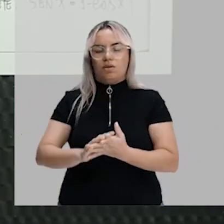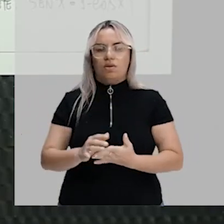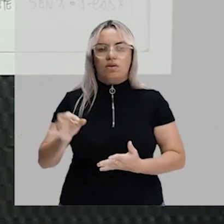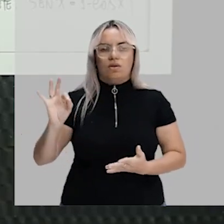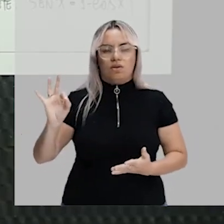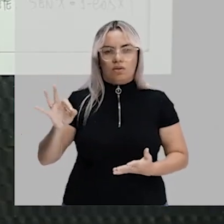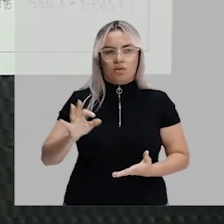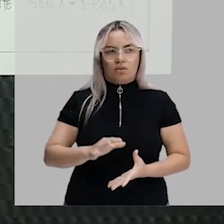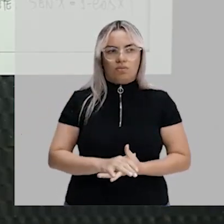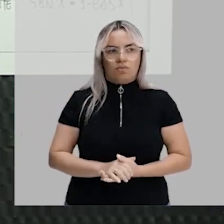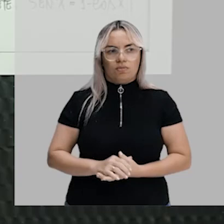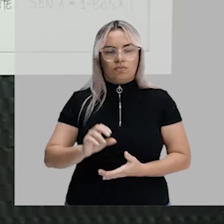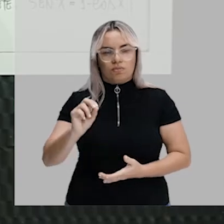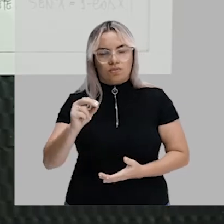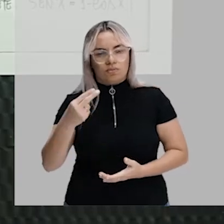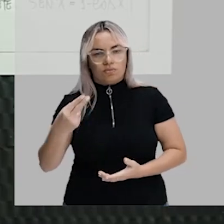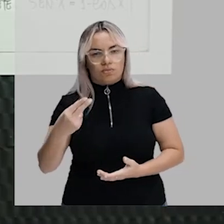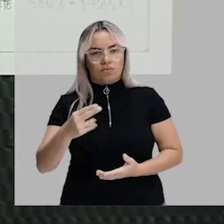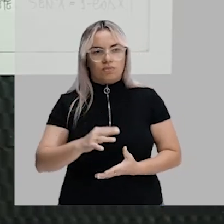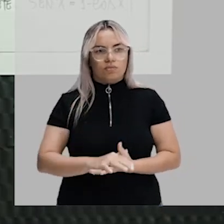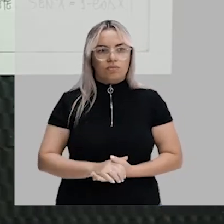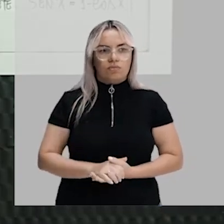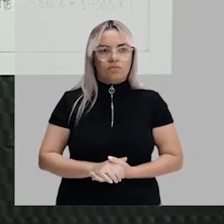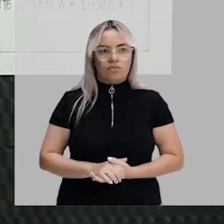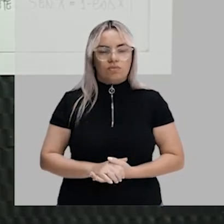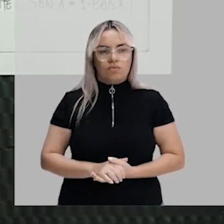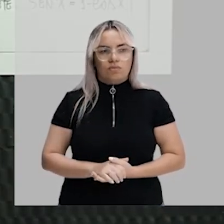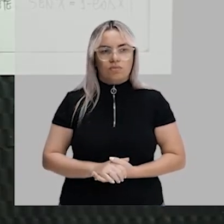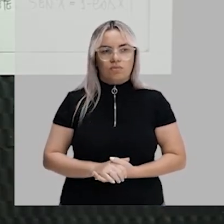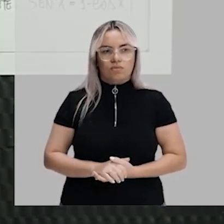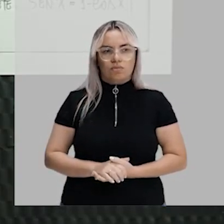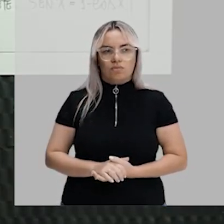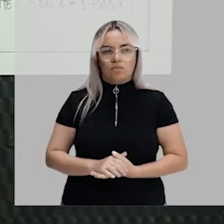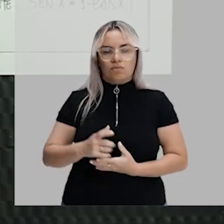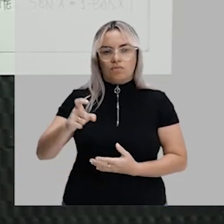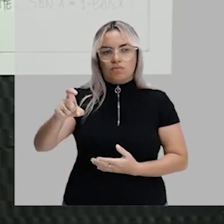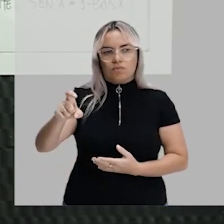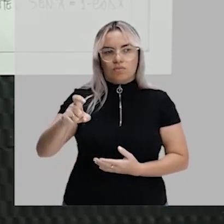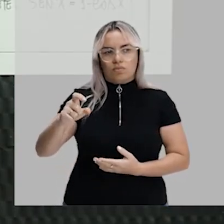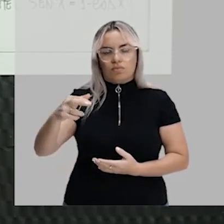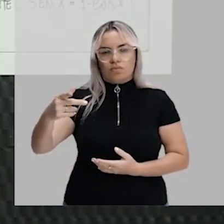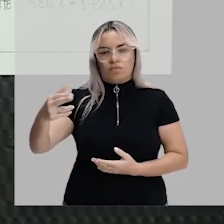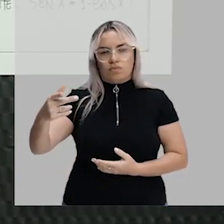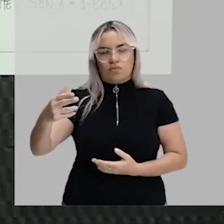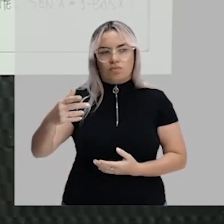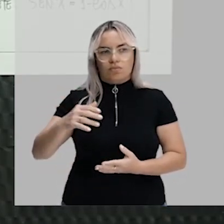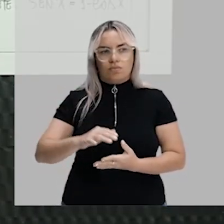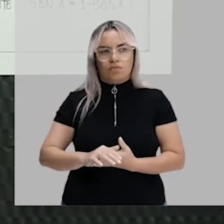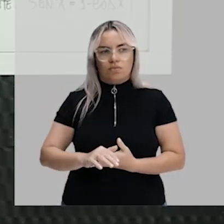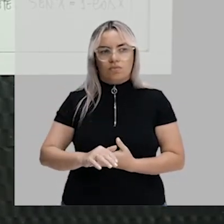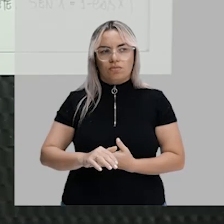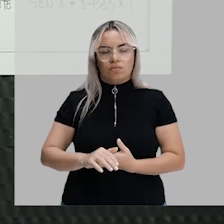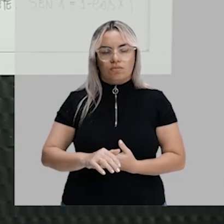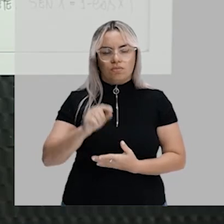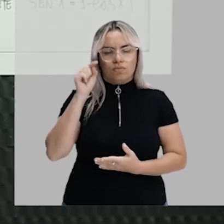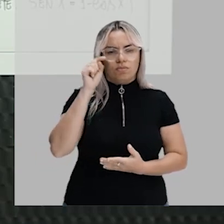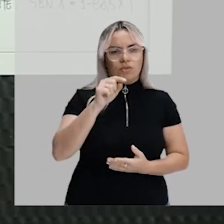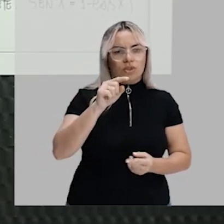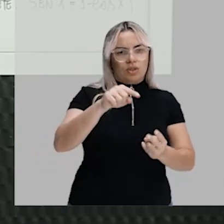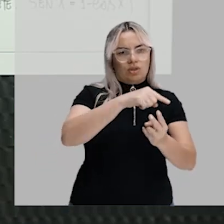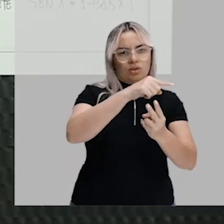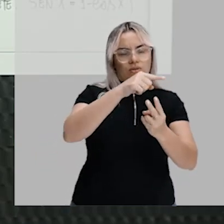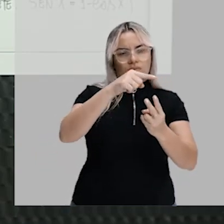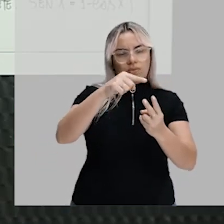certo ou x vai ser igual a pi - pi so